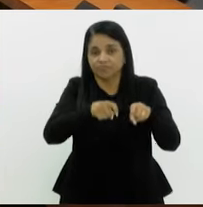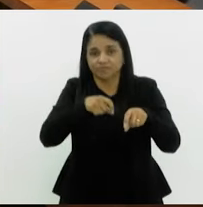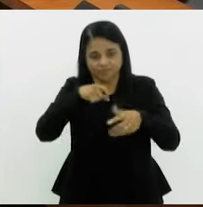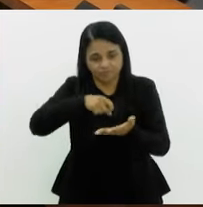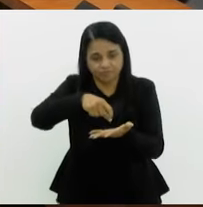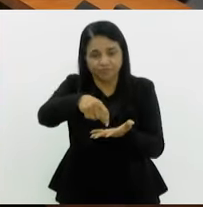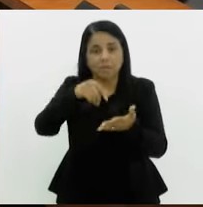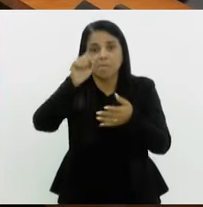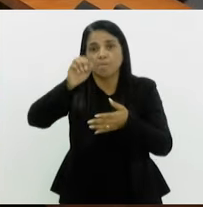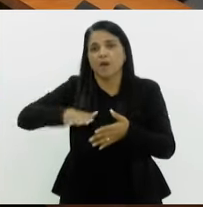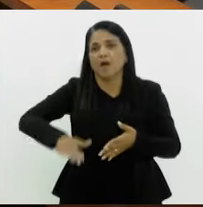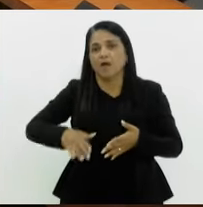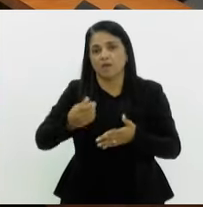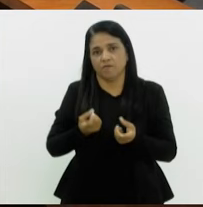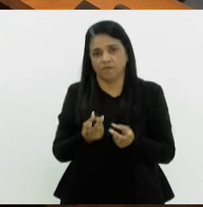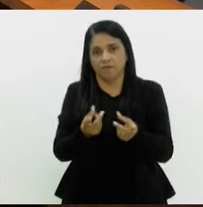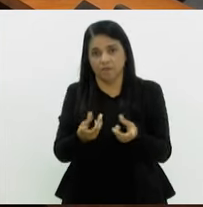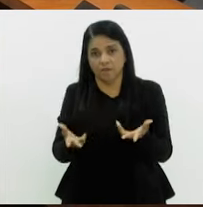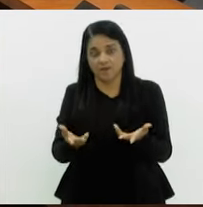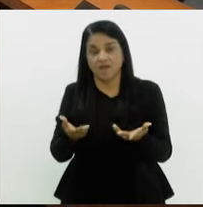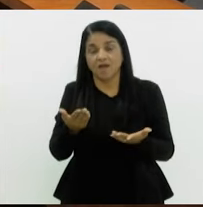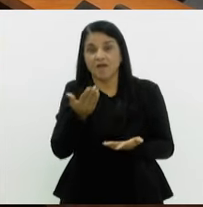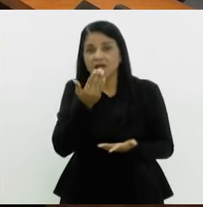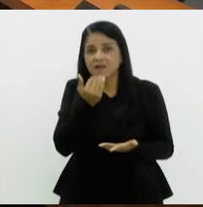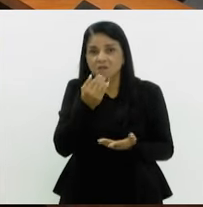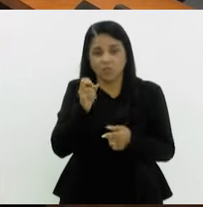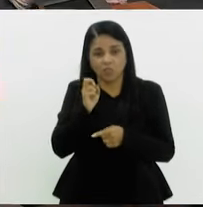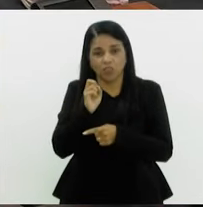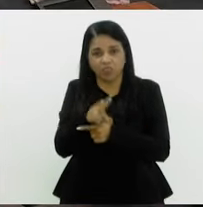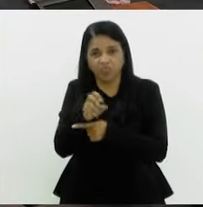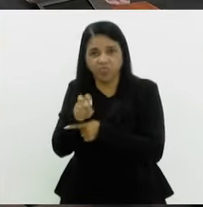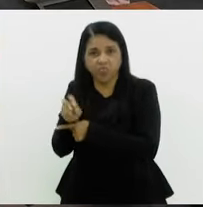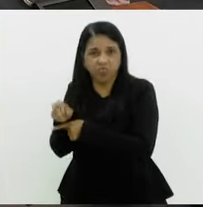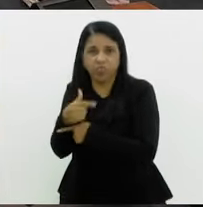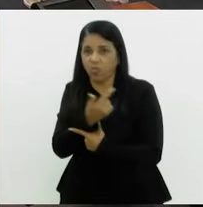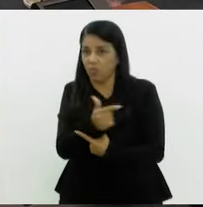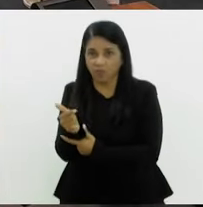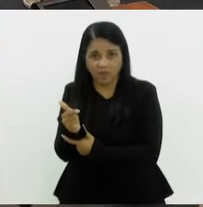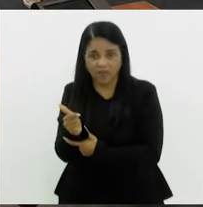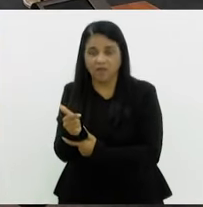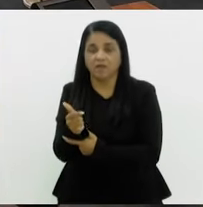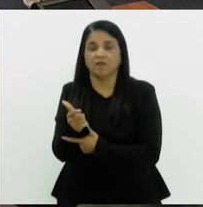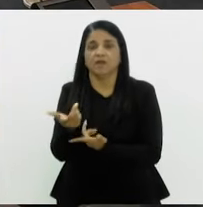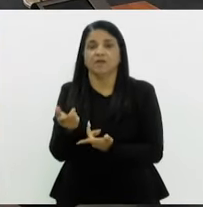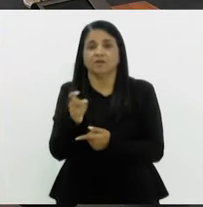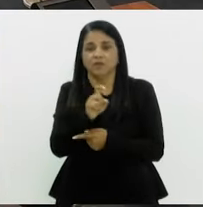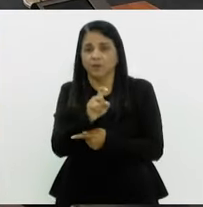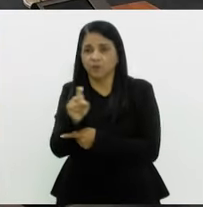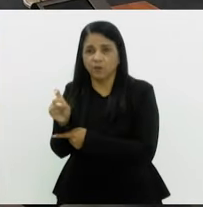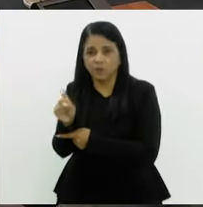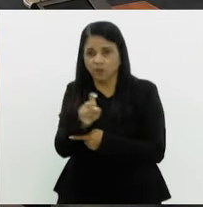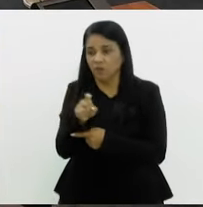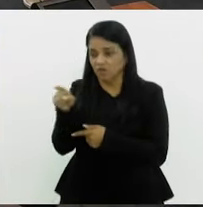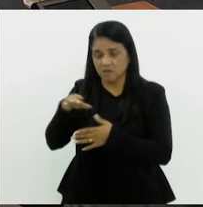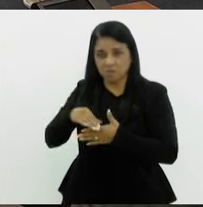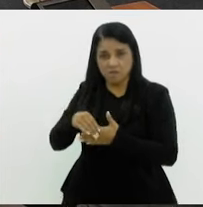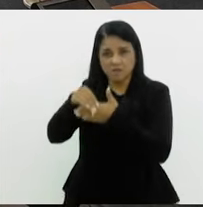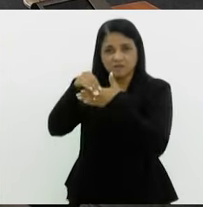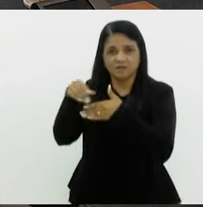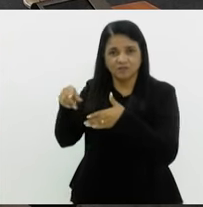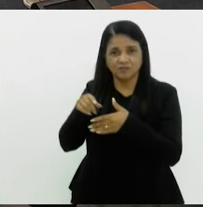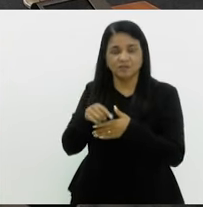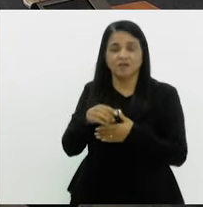de alimentos. E, ainda mais, alimentos sem veneno. Vossa Excelência é uma militante da agroecologia